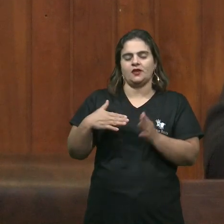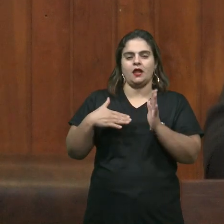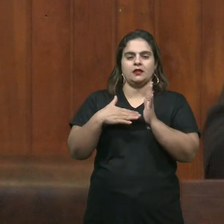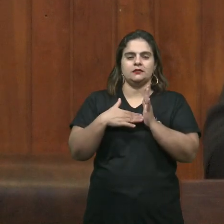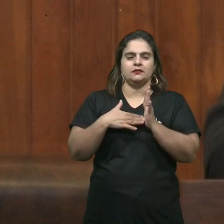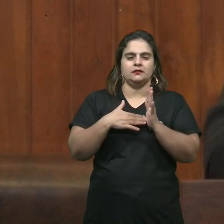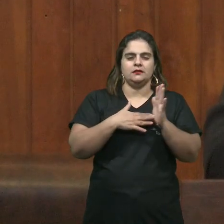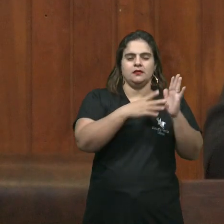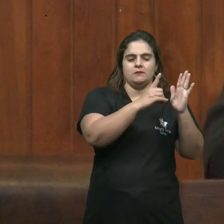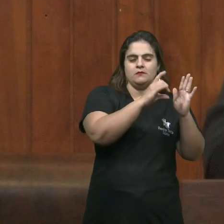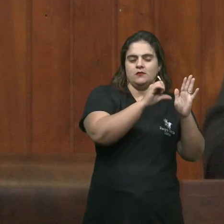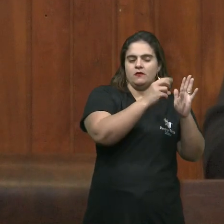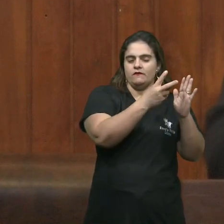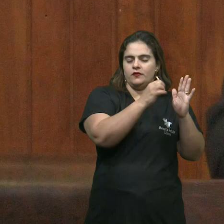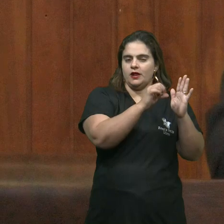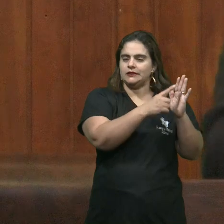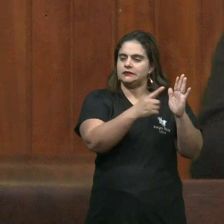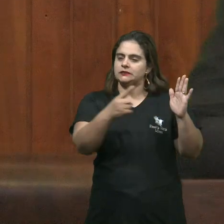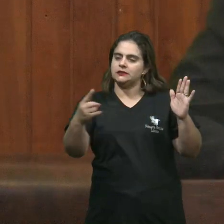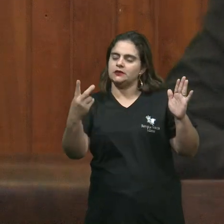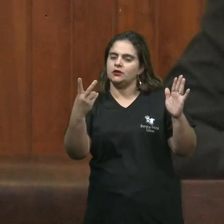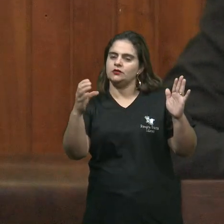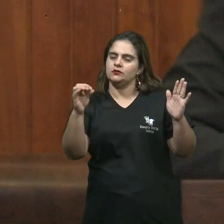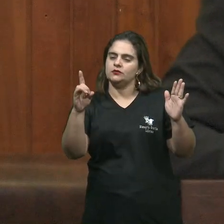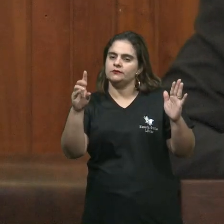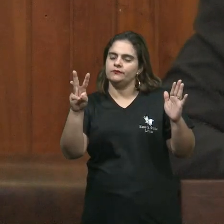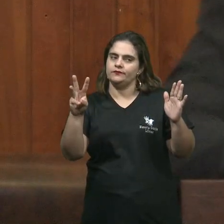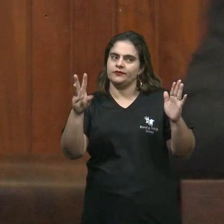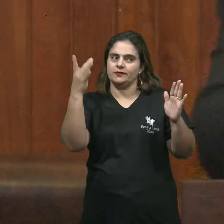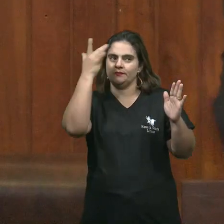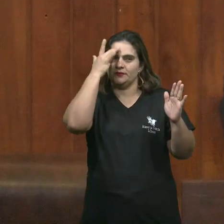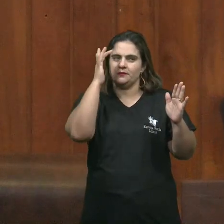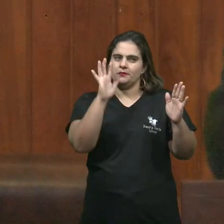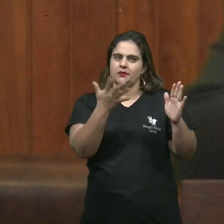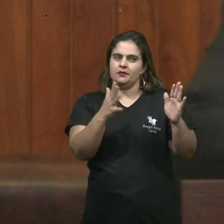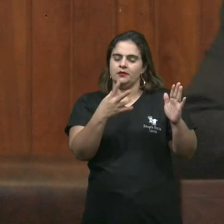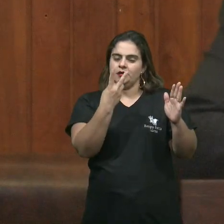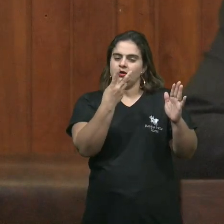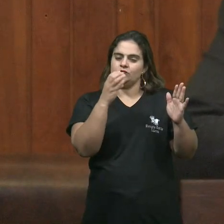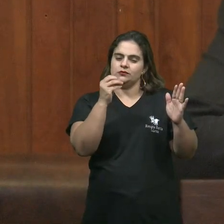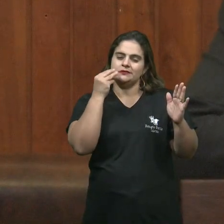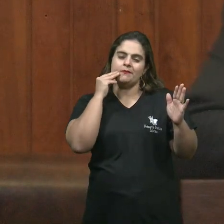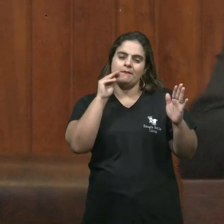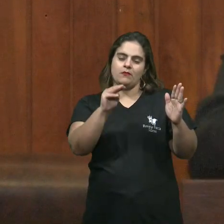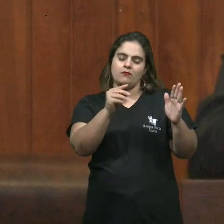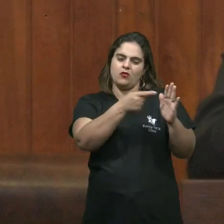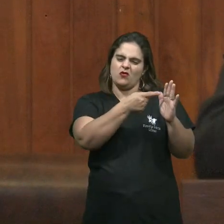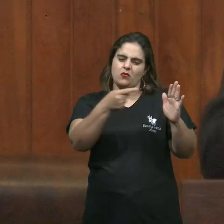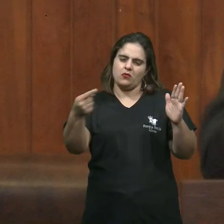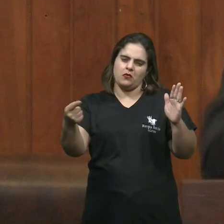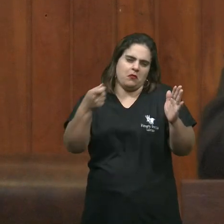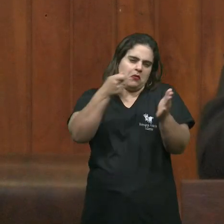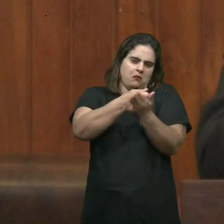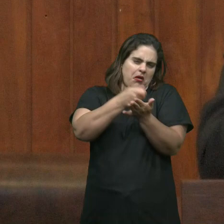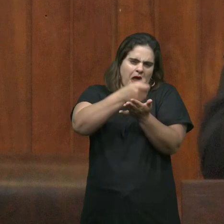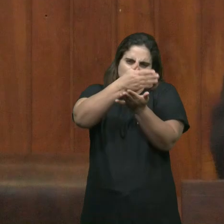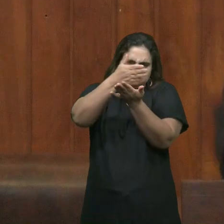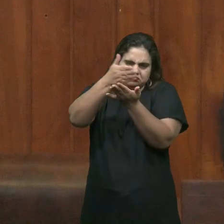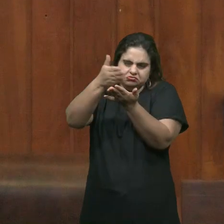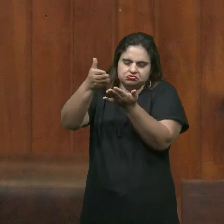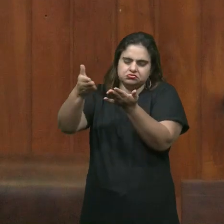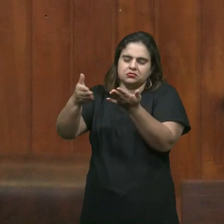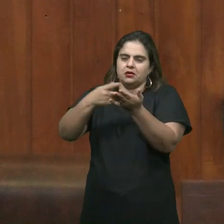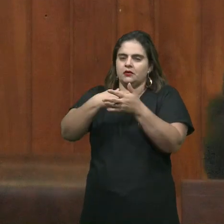2013, todos os prefeitos juntos deixaram uma dívida de 200 milhões, entre IMPREM, precatórios,